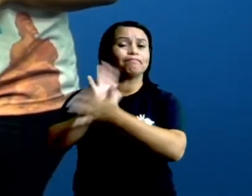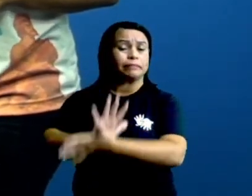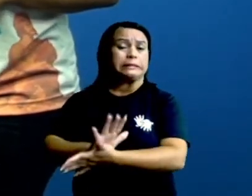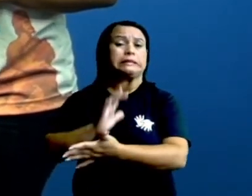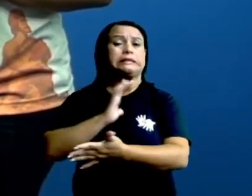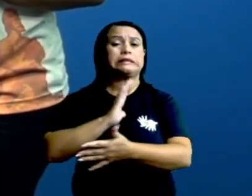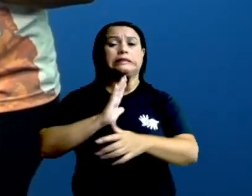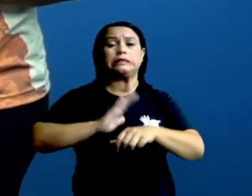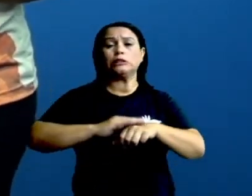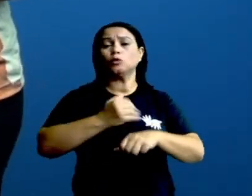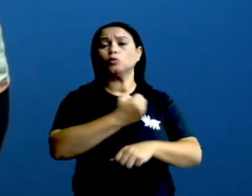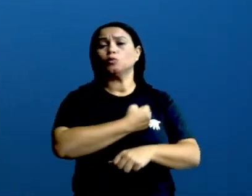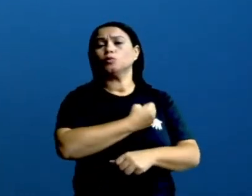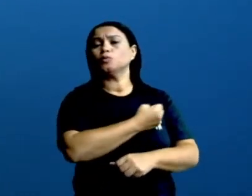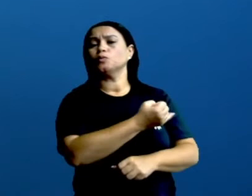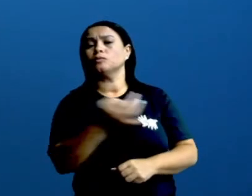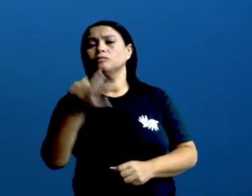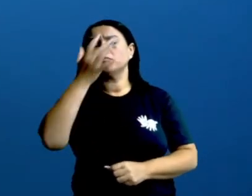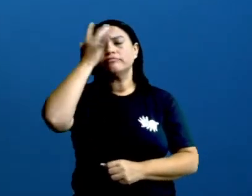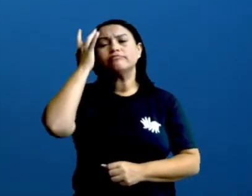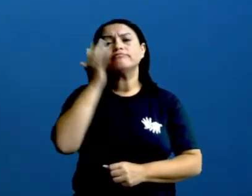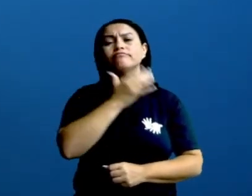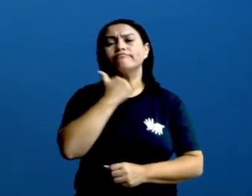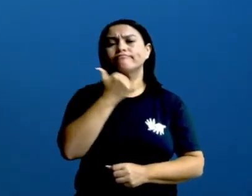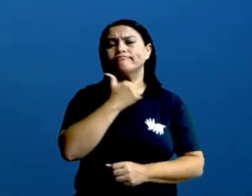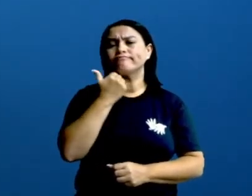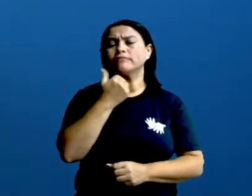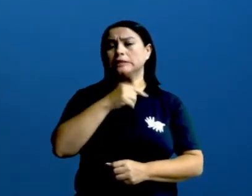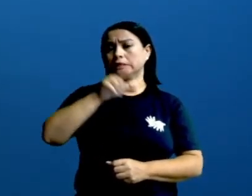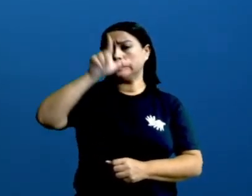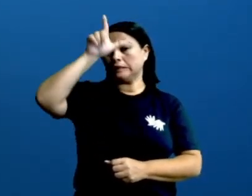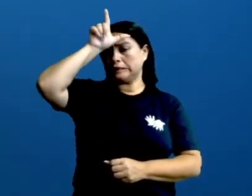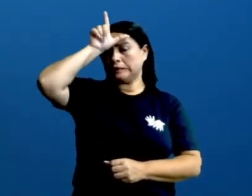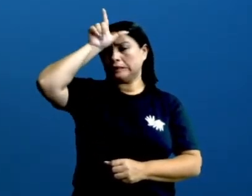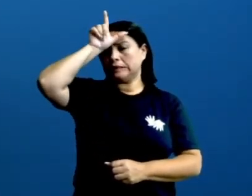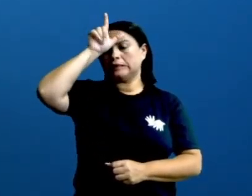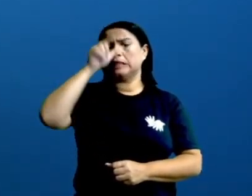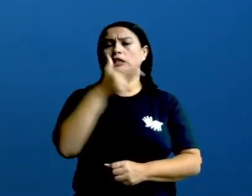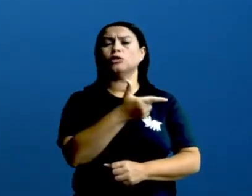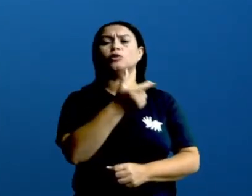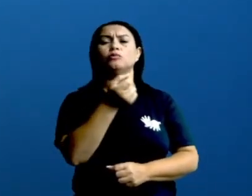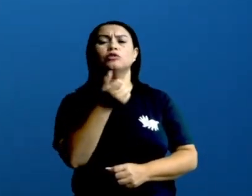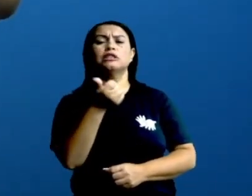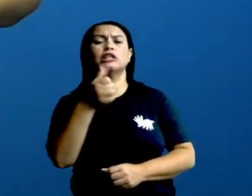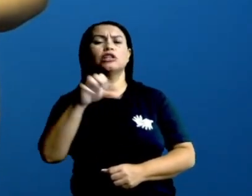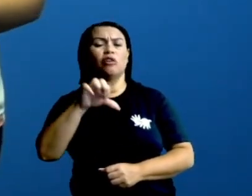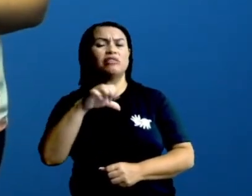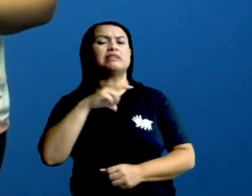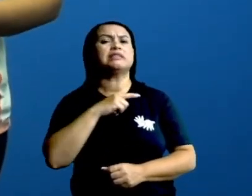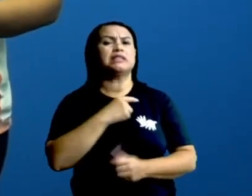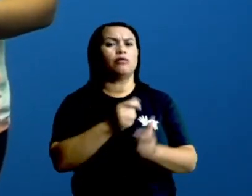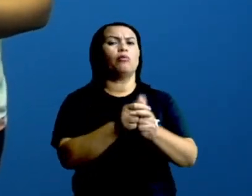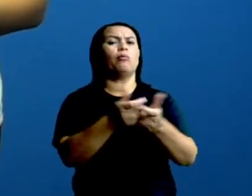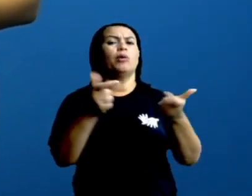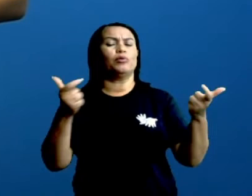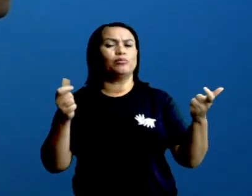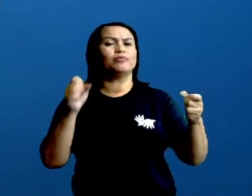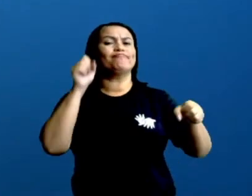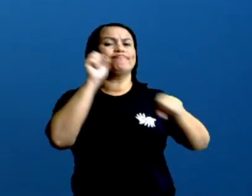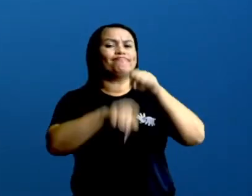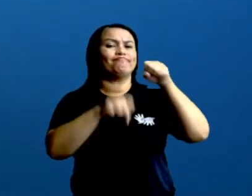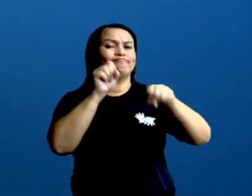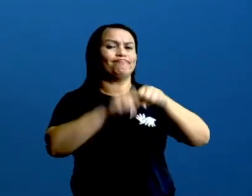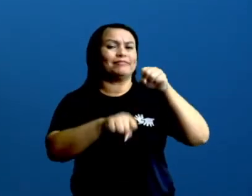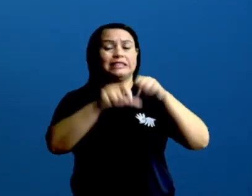de mortos de líderes indígenas desde 2019 foi o maior número de assassinatos a líderes indígenas